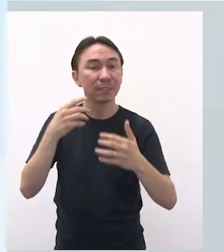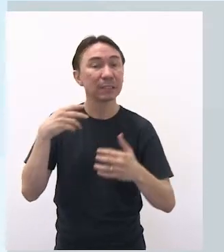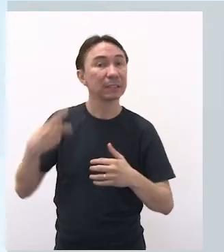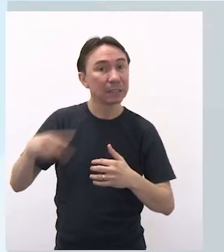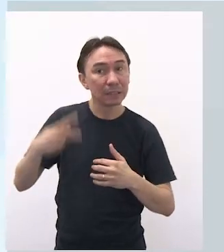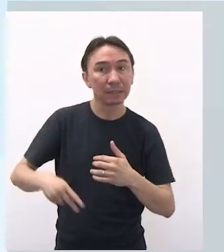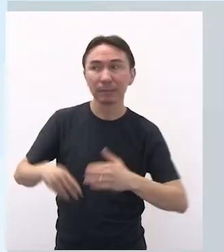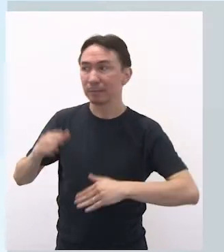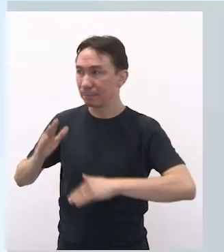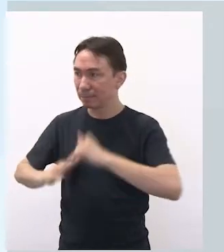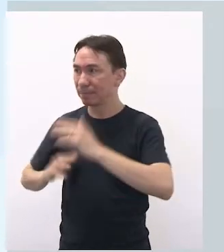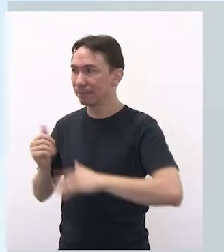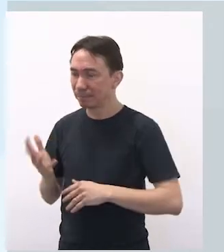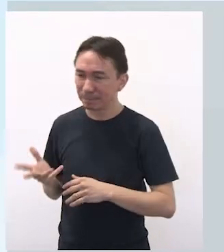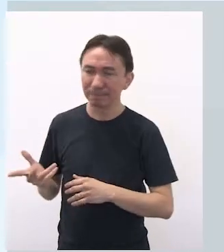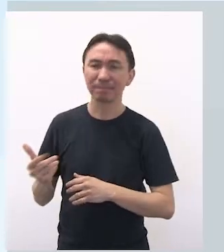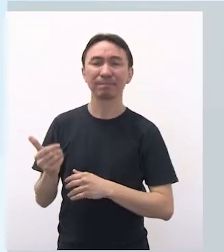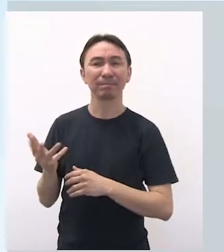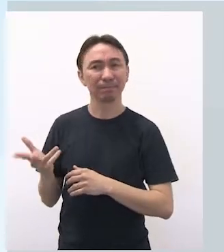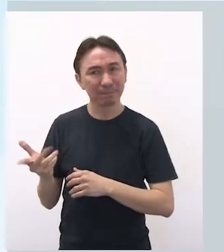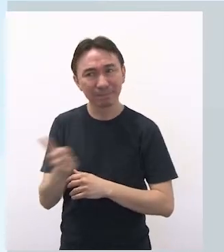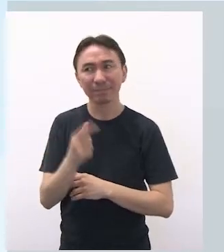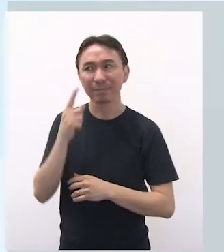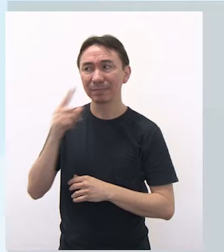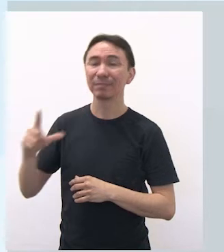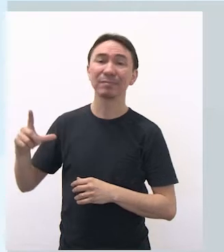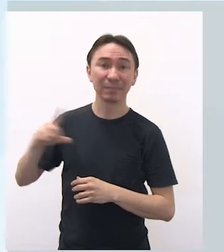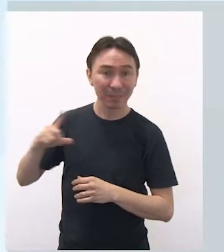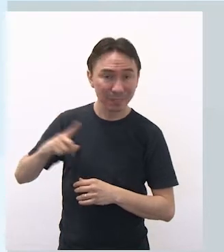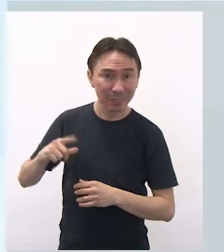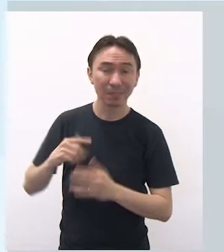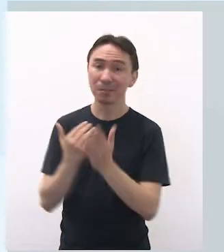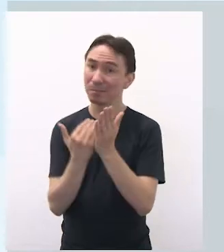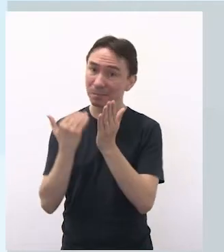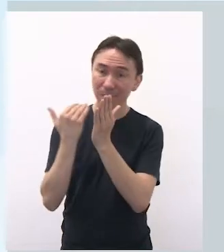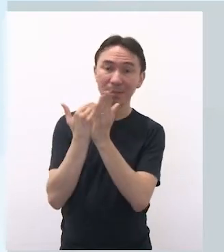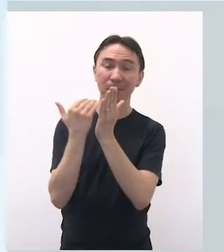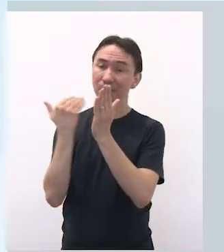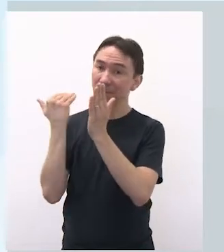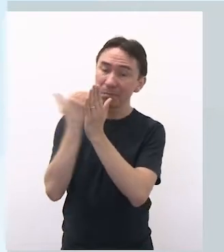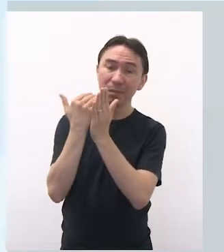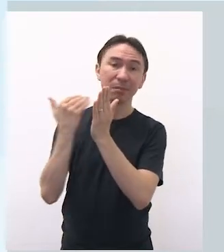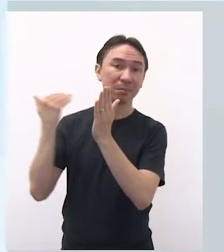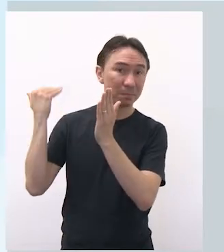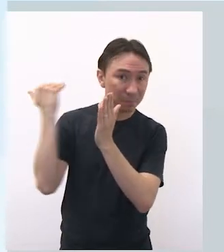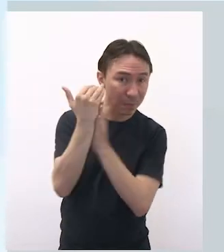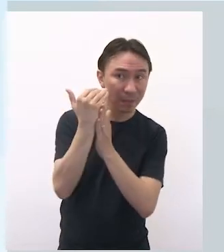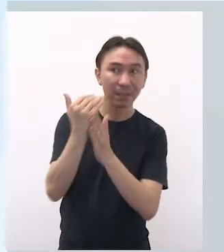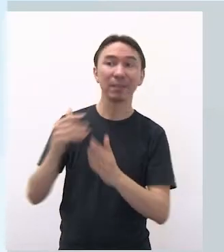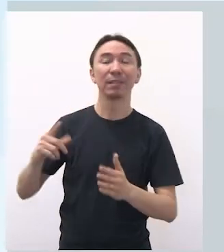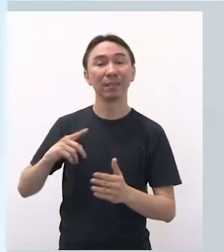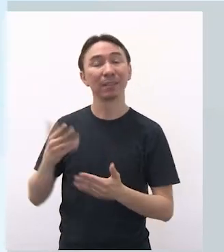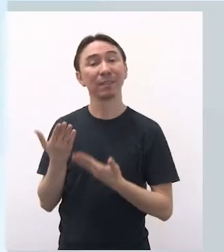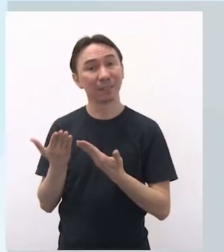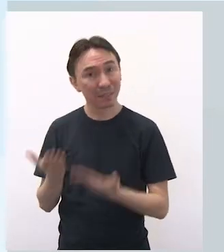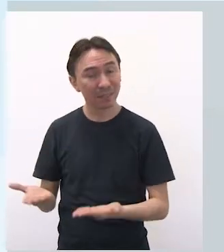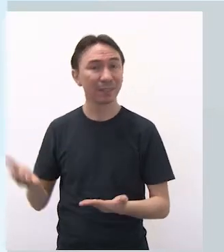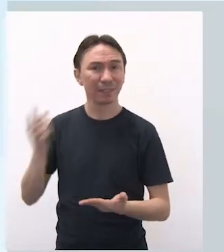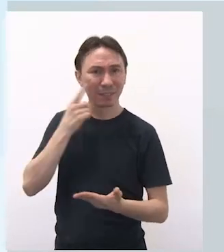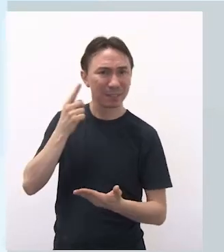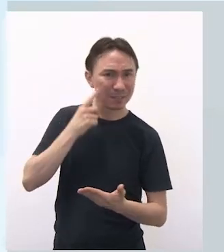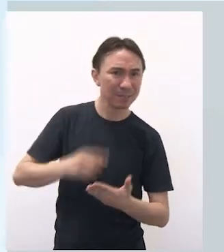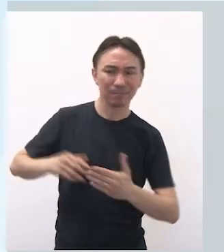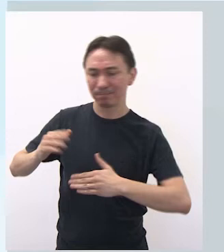habilidades, mais o nível de proficiência sobe, mais elevado é o nível de proficiência. E